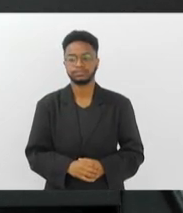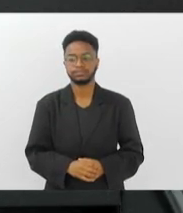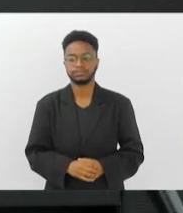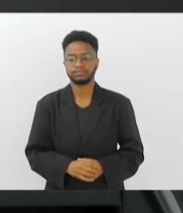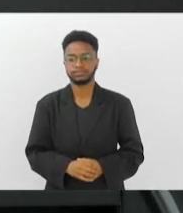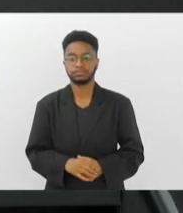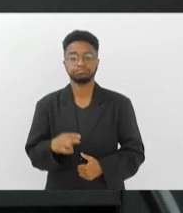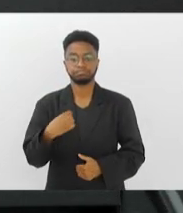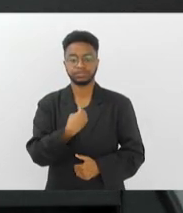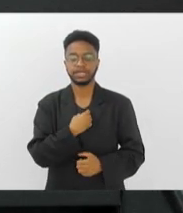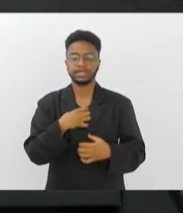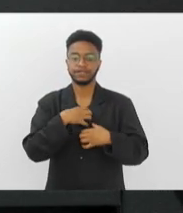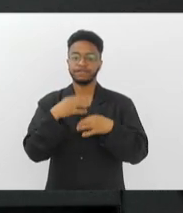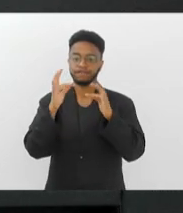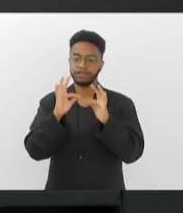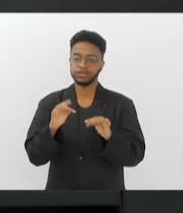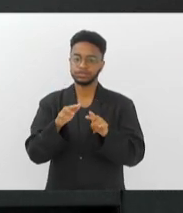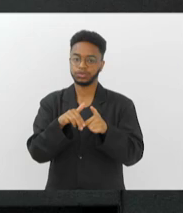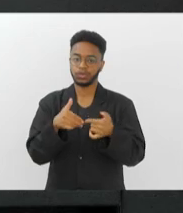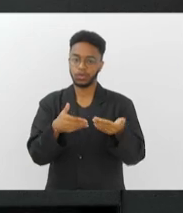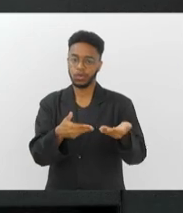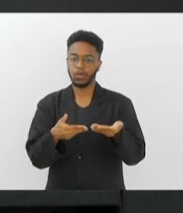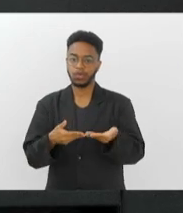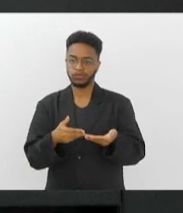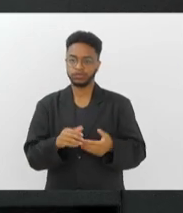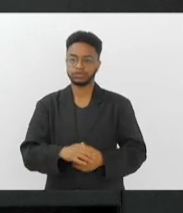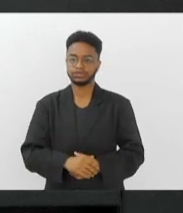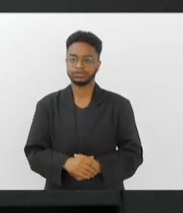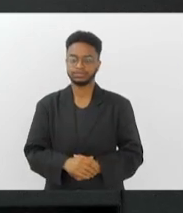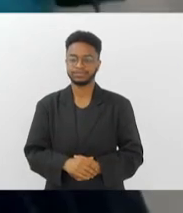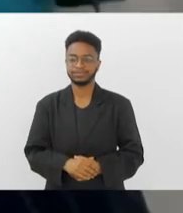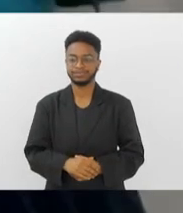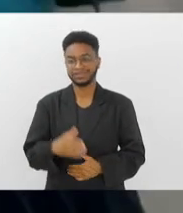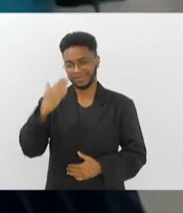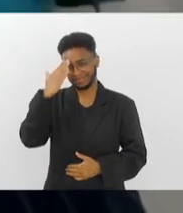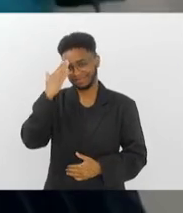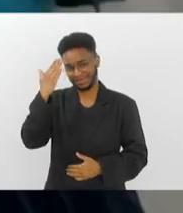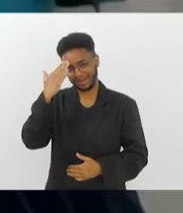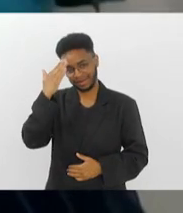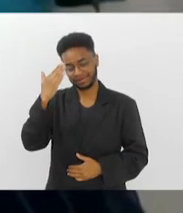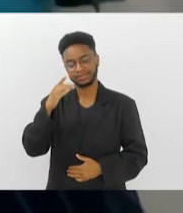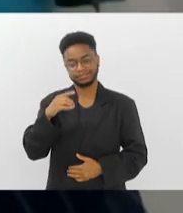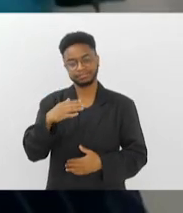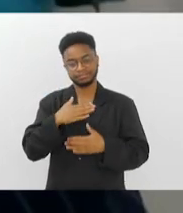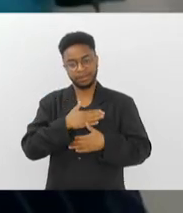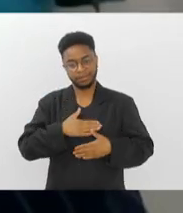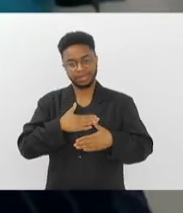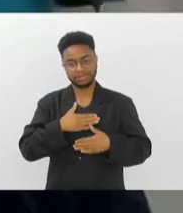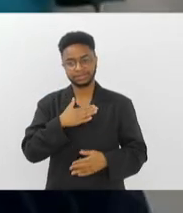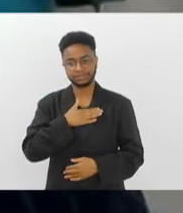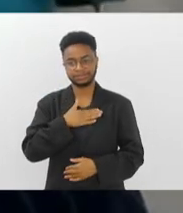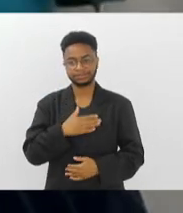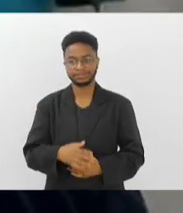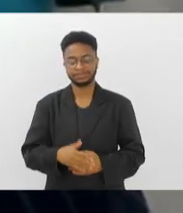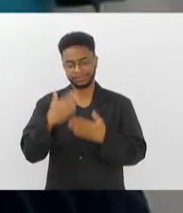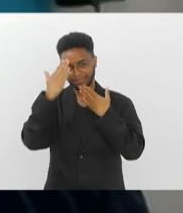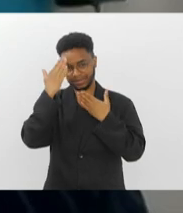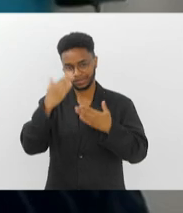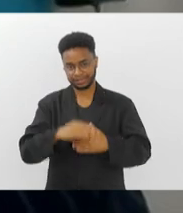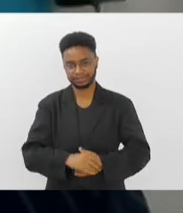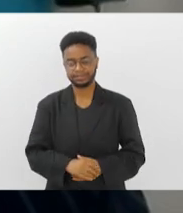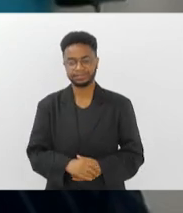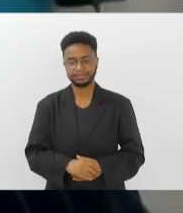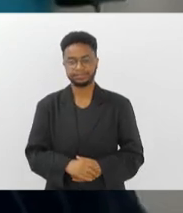estamos felizes pelo convite. Muito obrigado, muito obrigado. É uma grande honra. Muito obrigado.